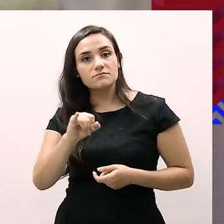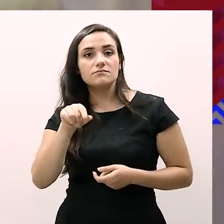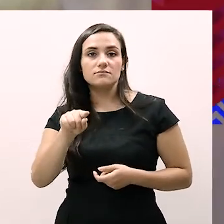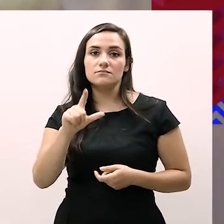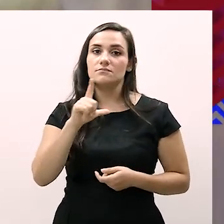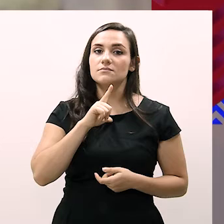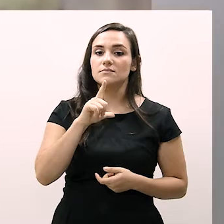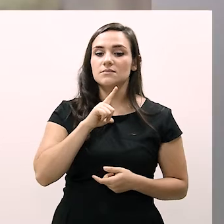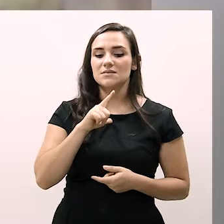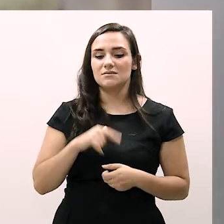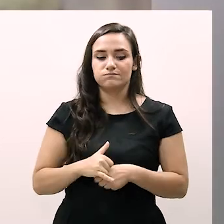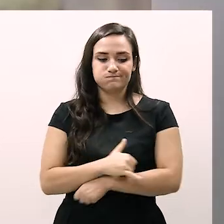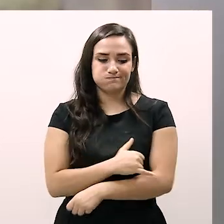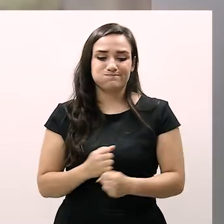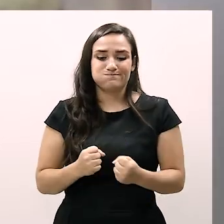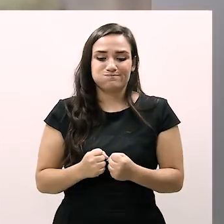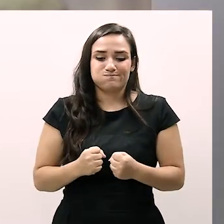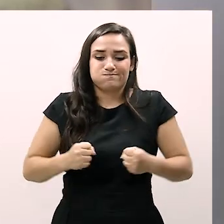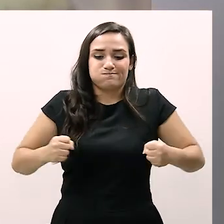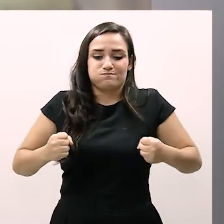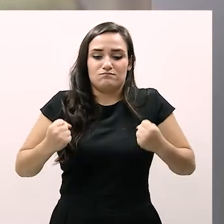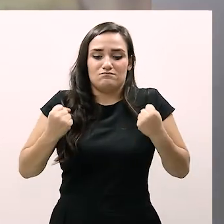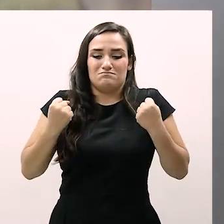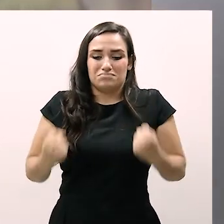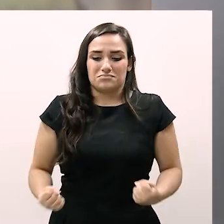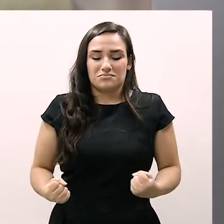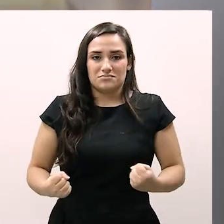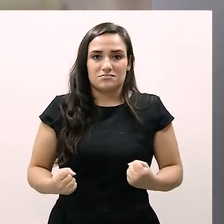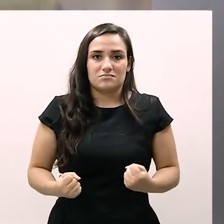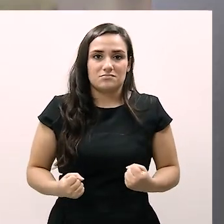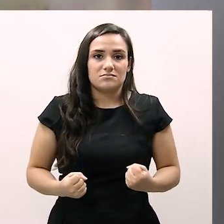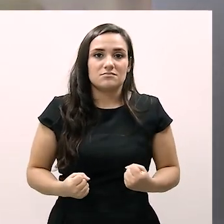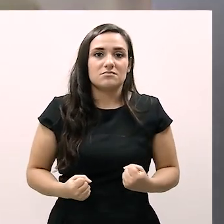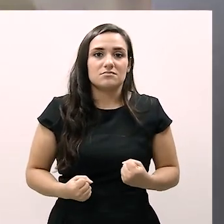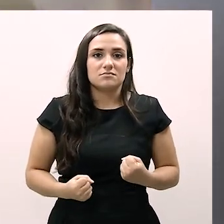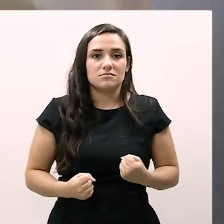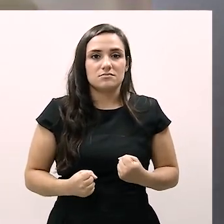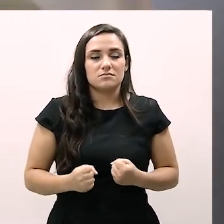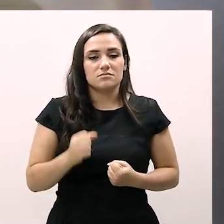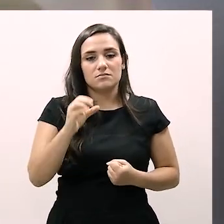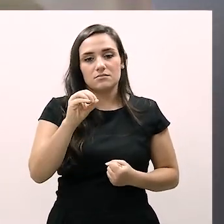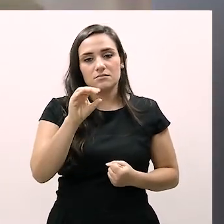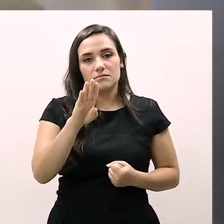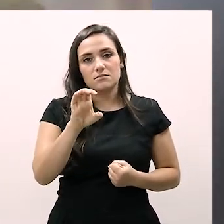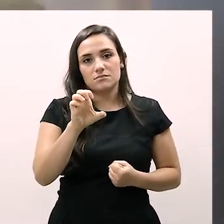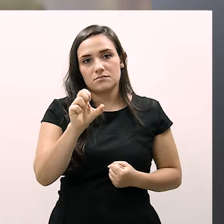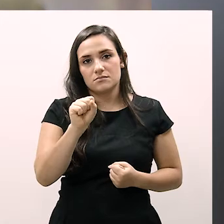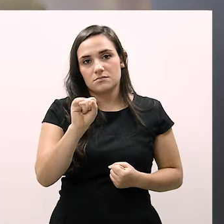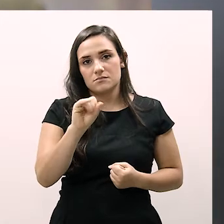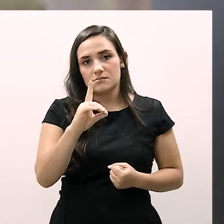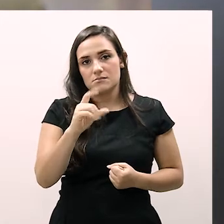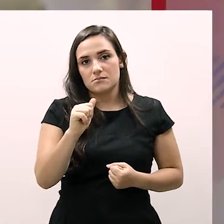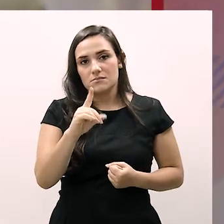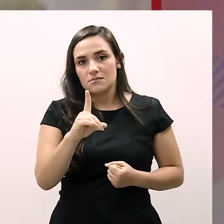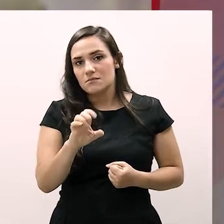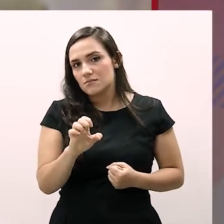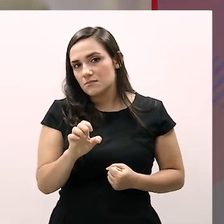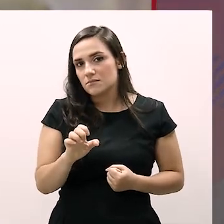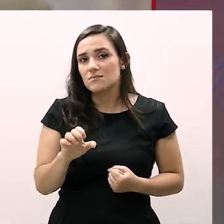nessa situação de sobrepeso, de obesidade mórbida, não vou nem colocar sobrepeso, vou botar obesidade